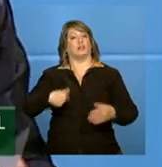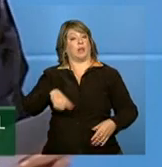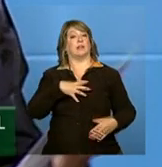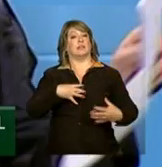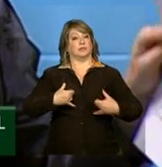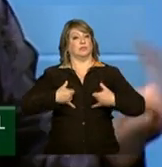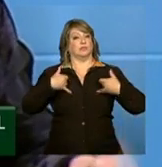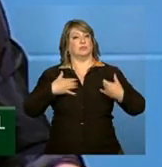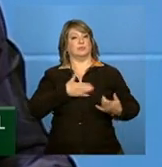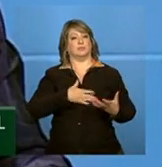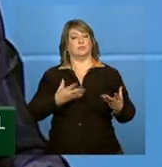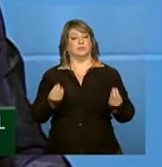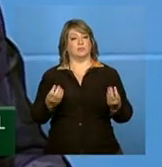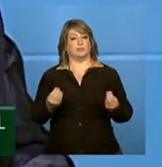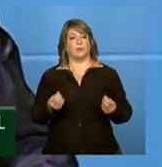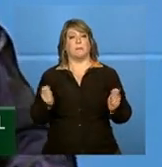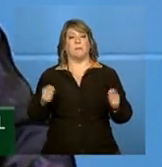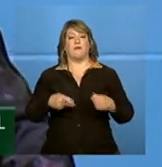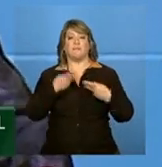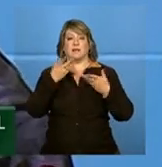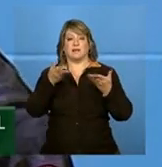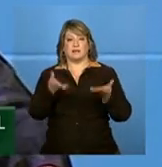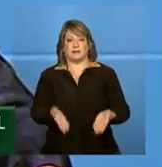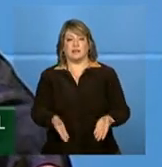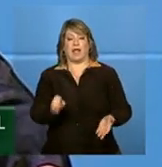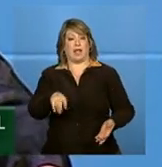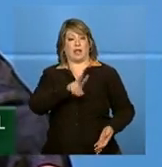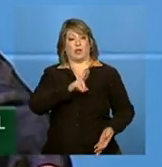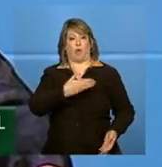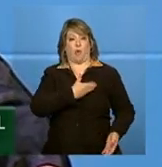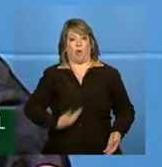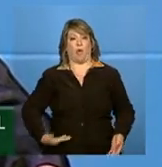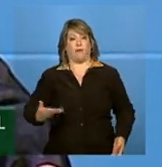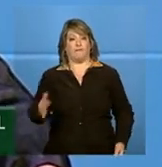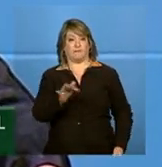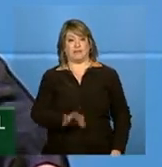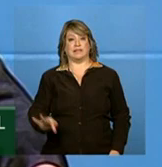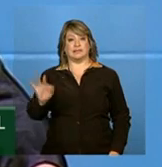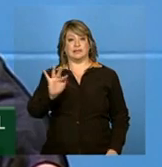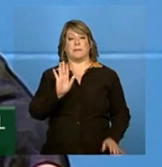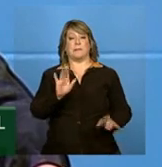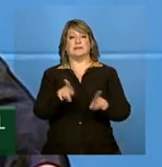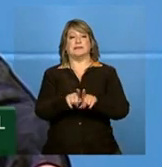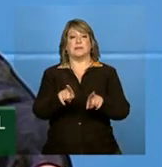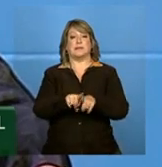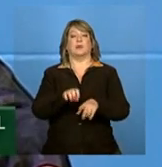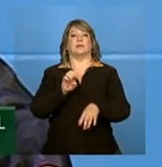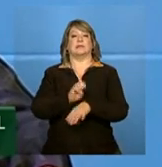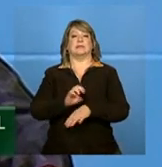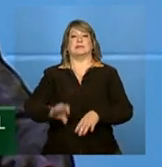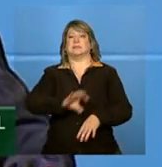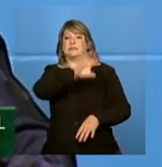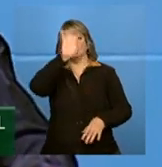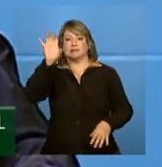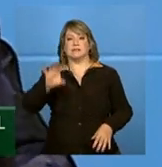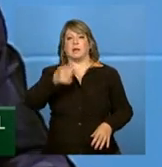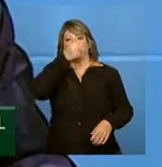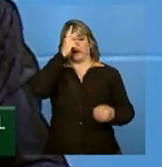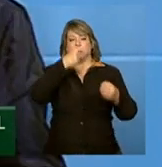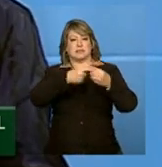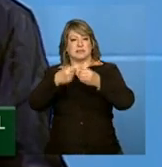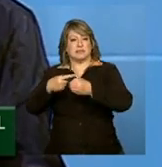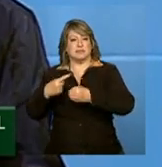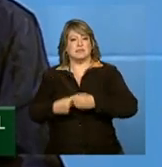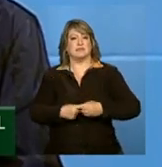grande poder estar falando aqui, não só em nome do governo federal, mas em nome dos estados, dos municípios, do